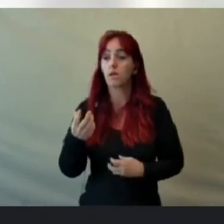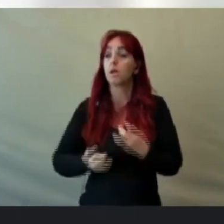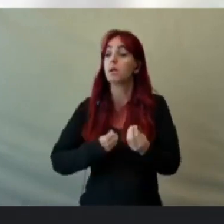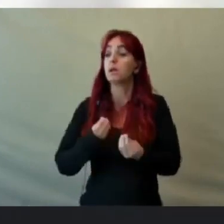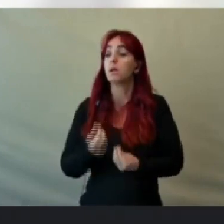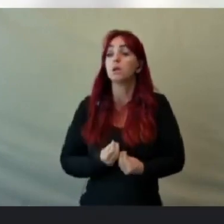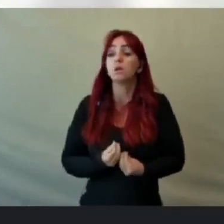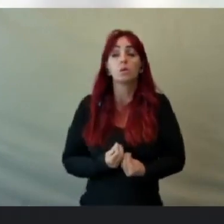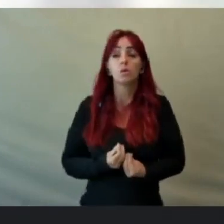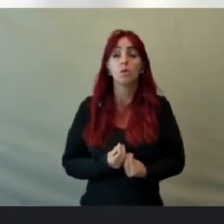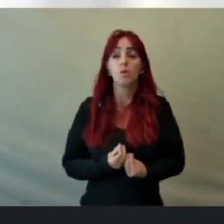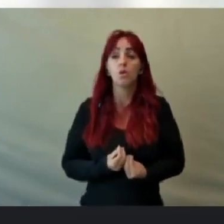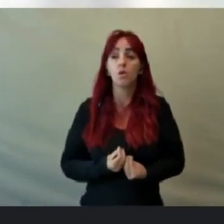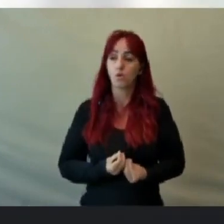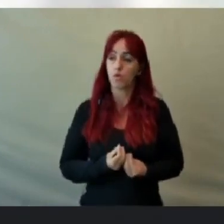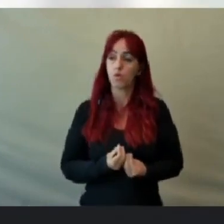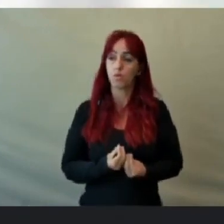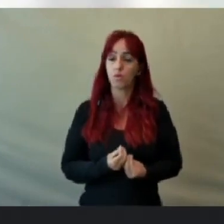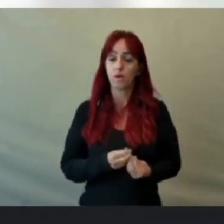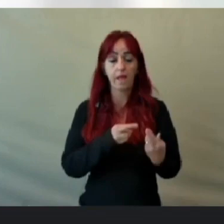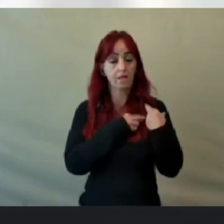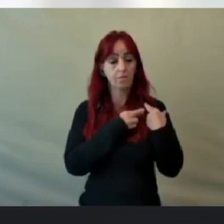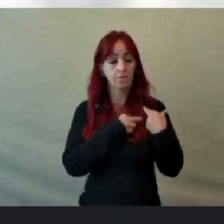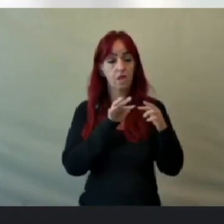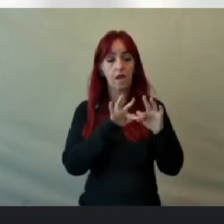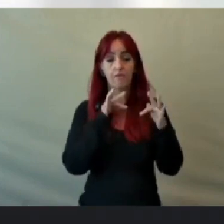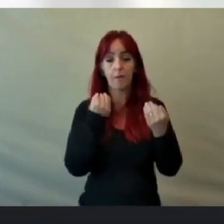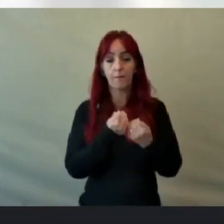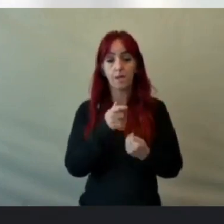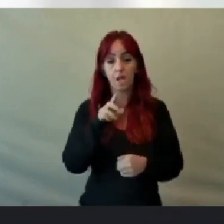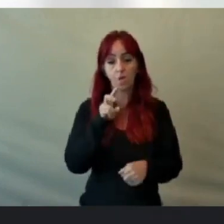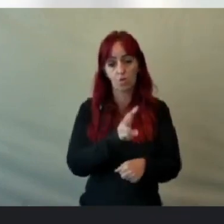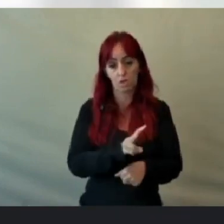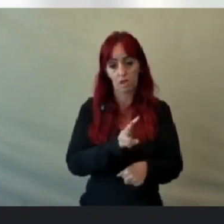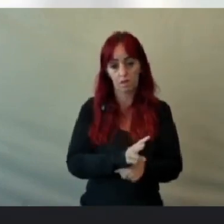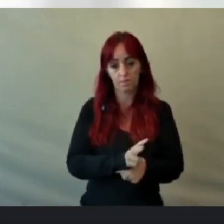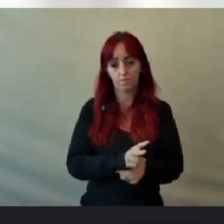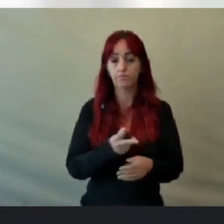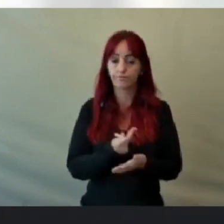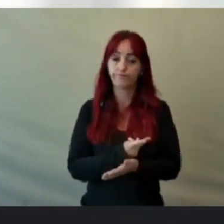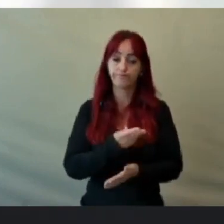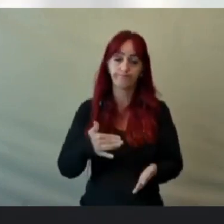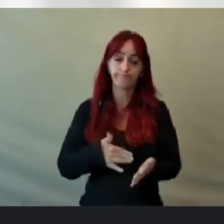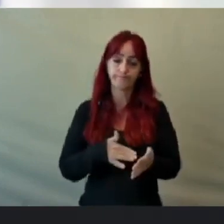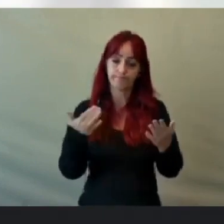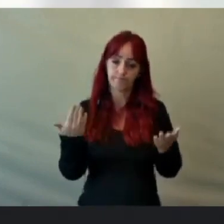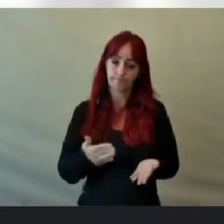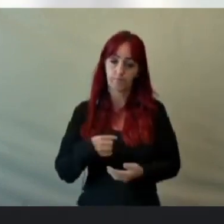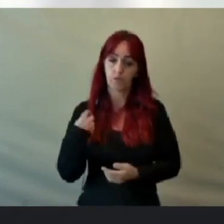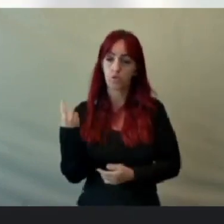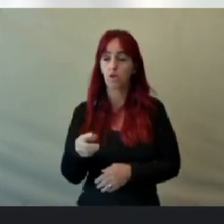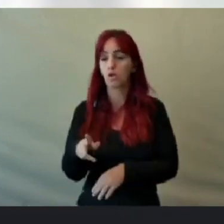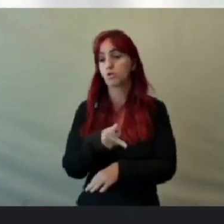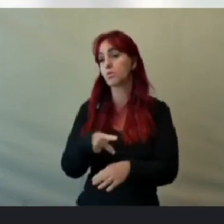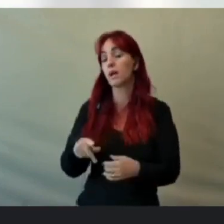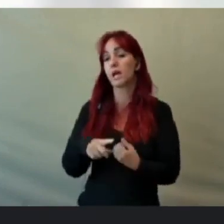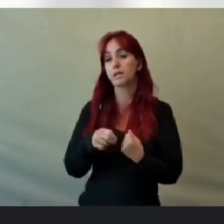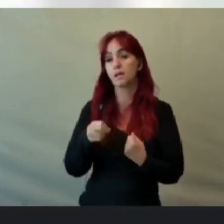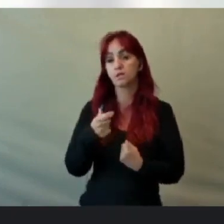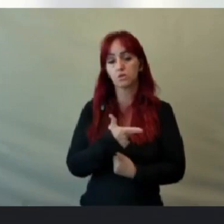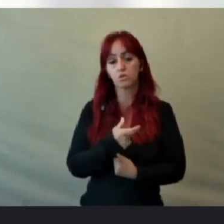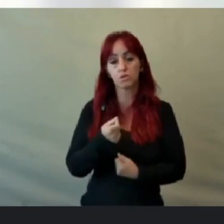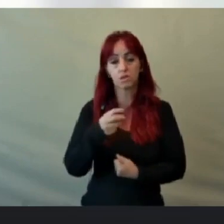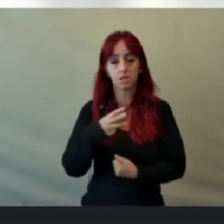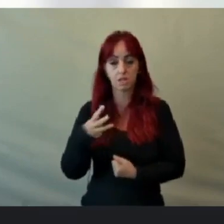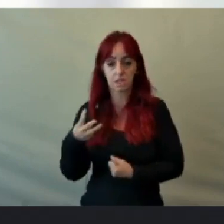que é assim que tem sido feito até agora o nosso país no artigo 230 da constituição ele coloca a família a